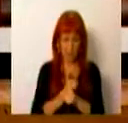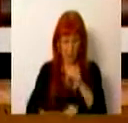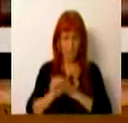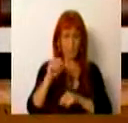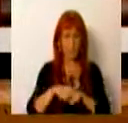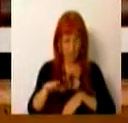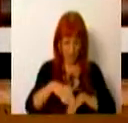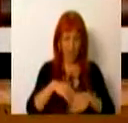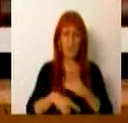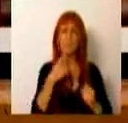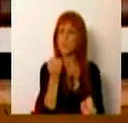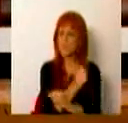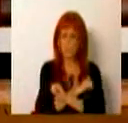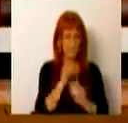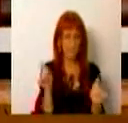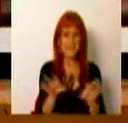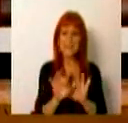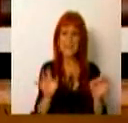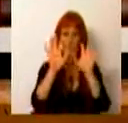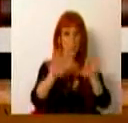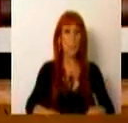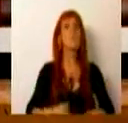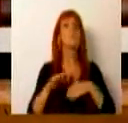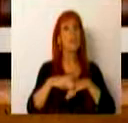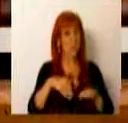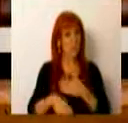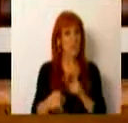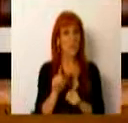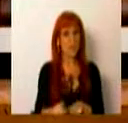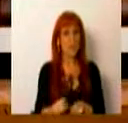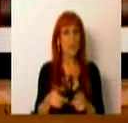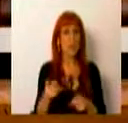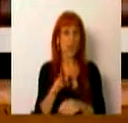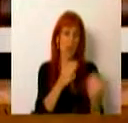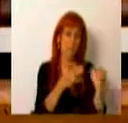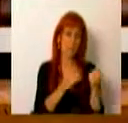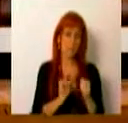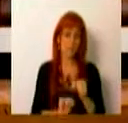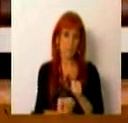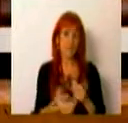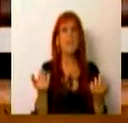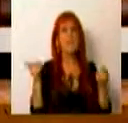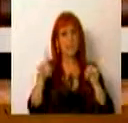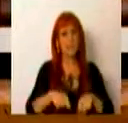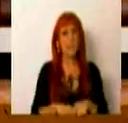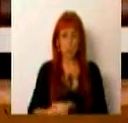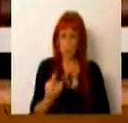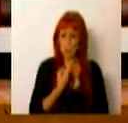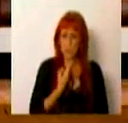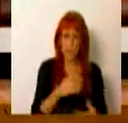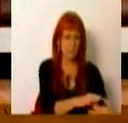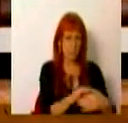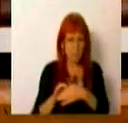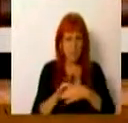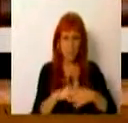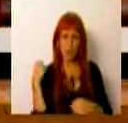está a fazê-lo muito bem, assim como o Parlamento tem feito a parte que também lhe compete. Mas existe um dever de